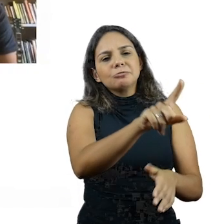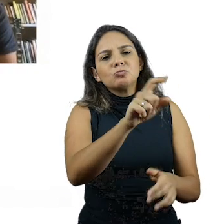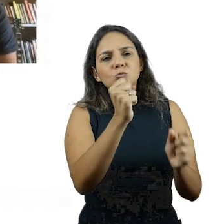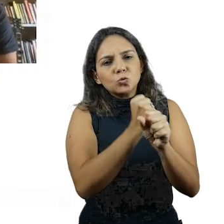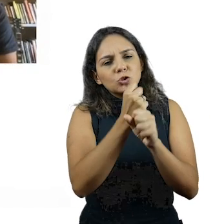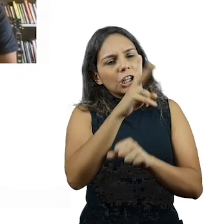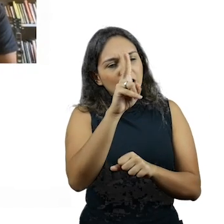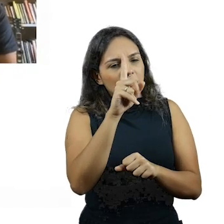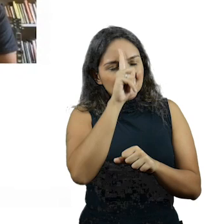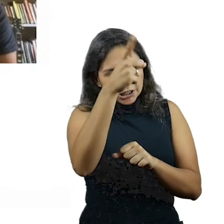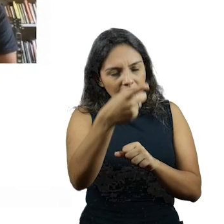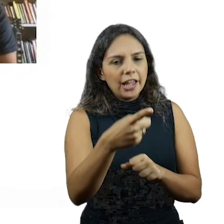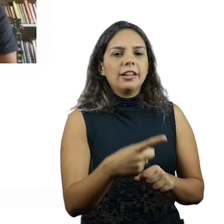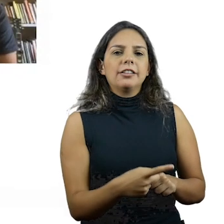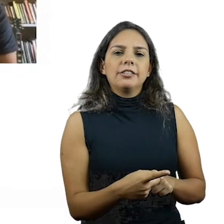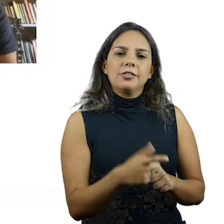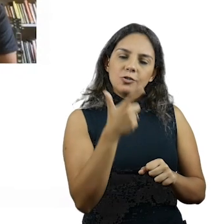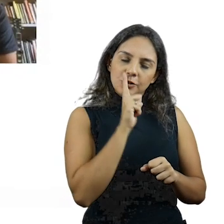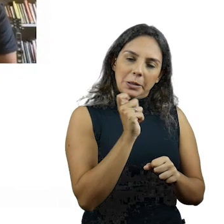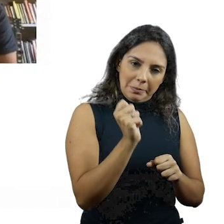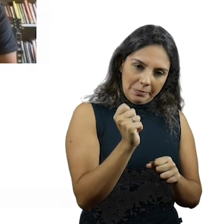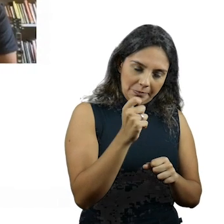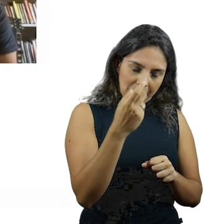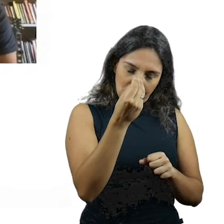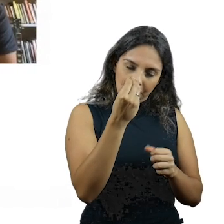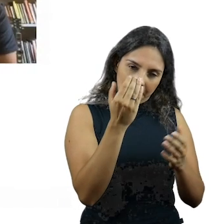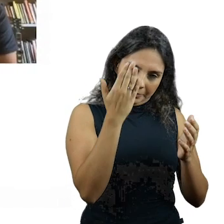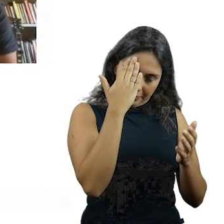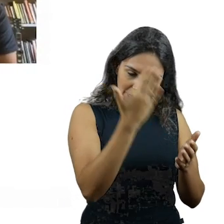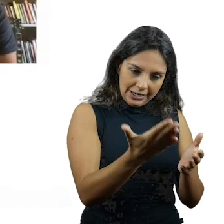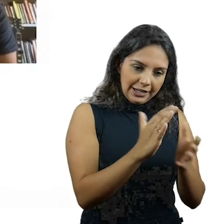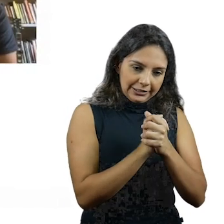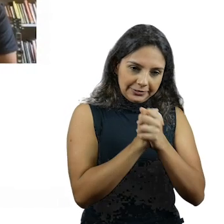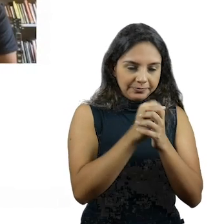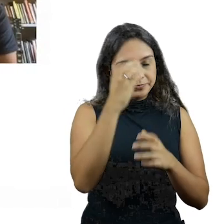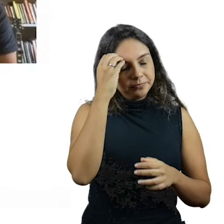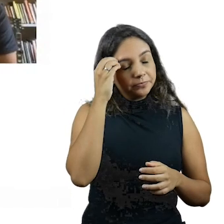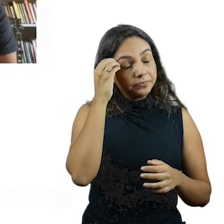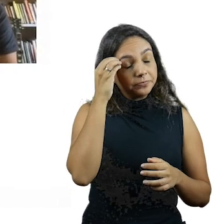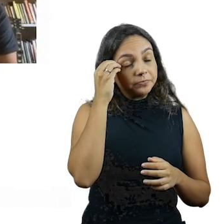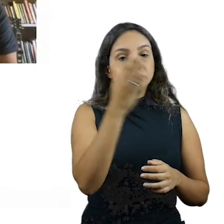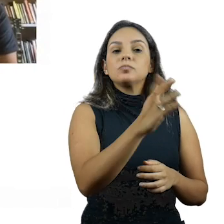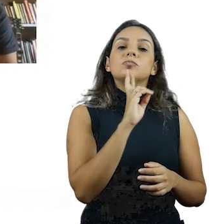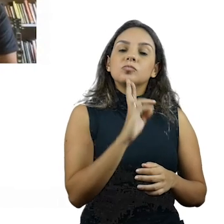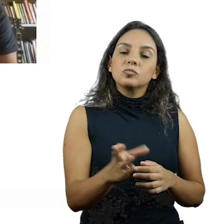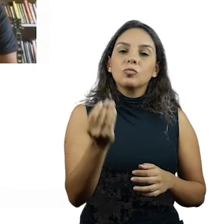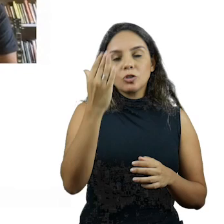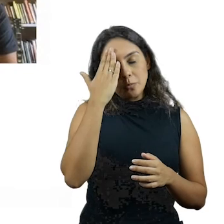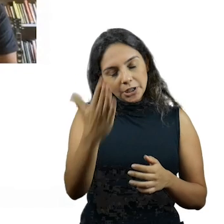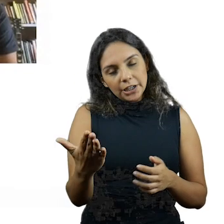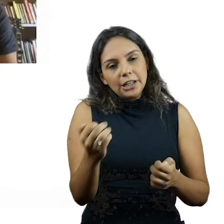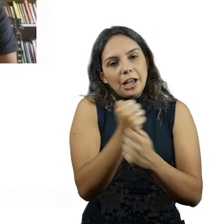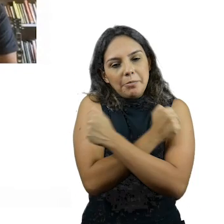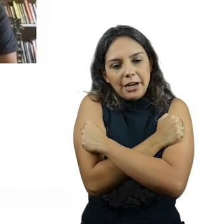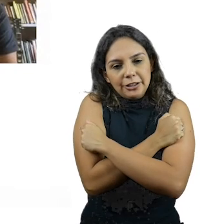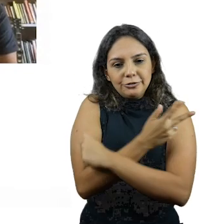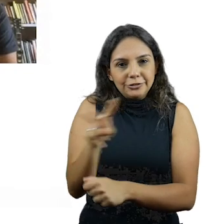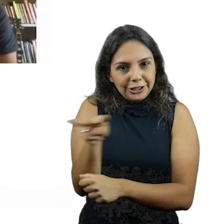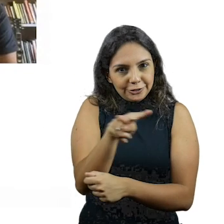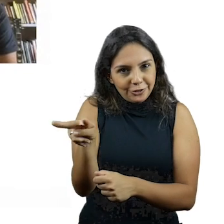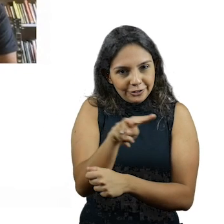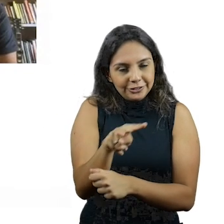muito legal e está conseguindo viabilizá-la. Muito obrigado, viu, pela sua presença. Viu? Eu agradeço demais por participar, abração Tony,